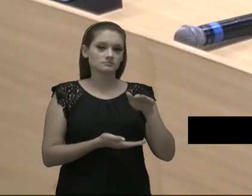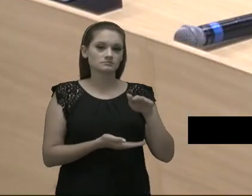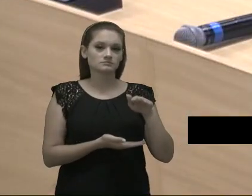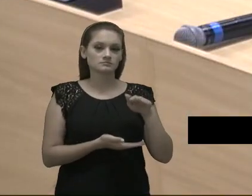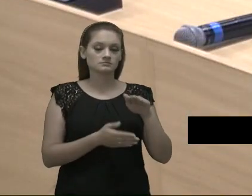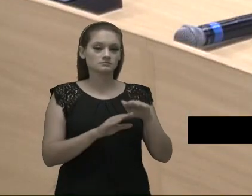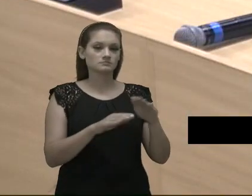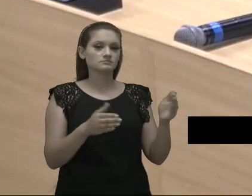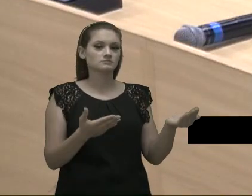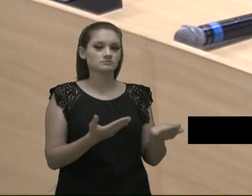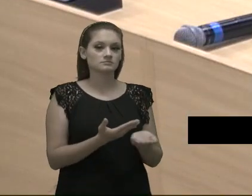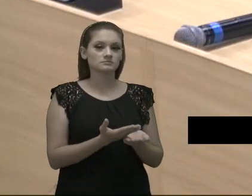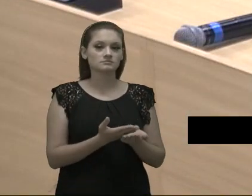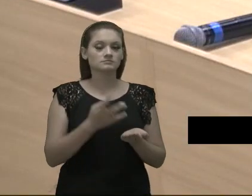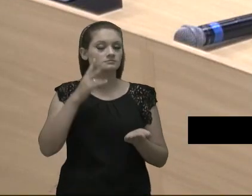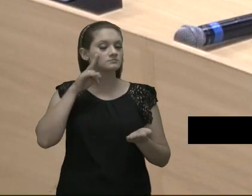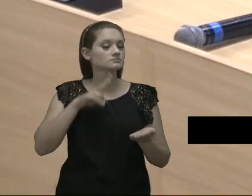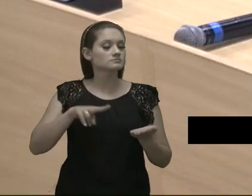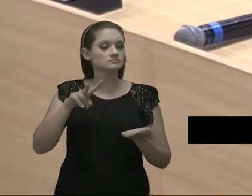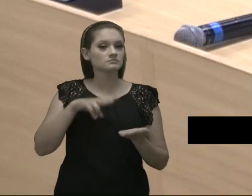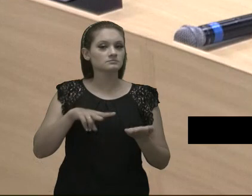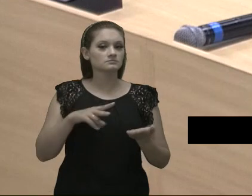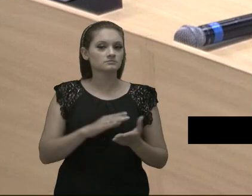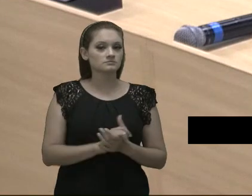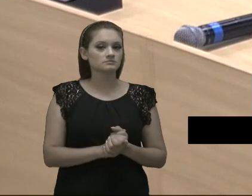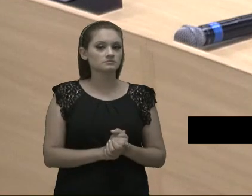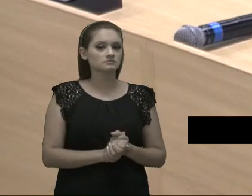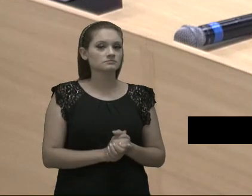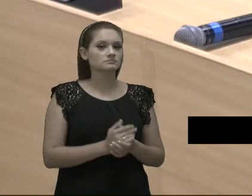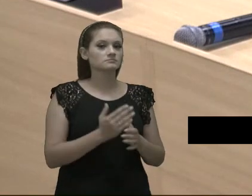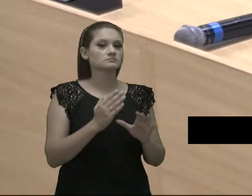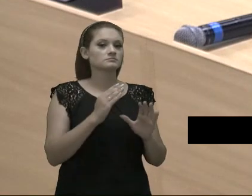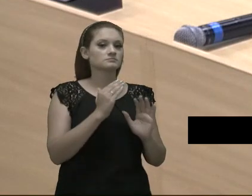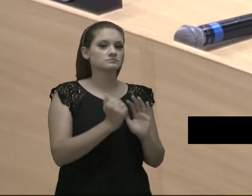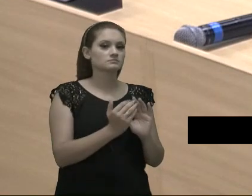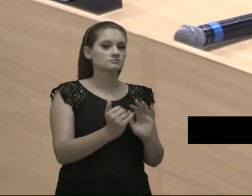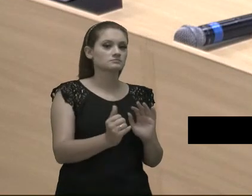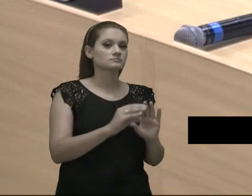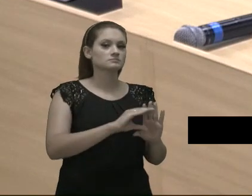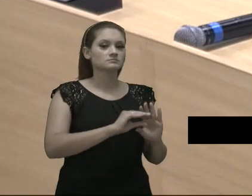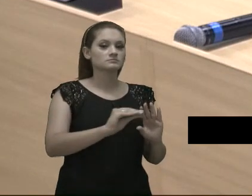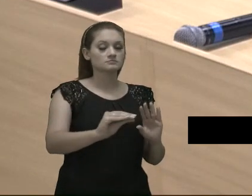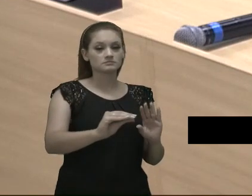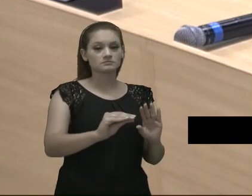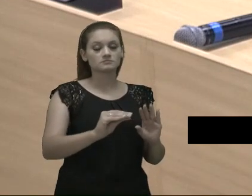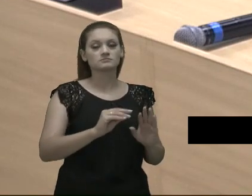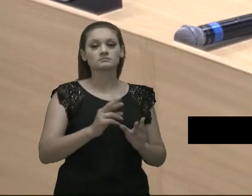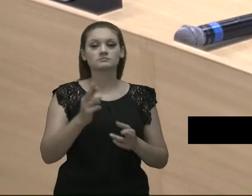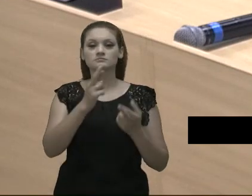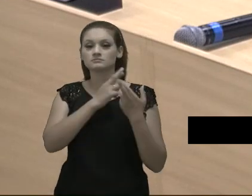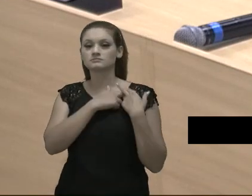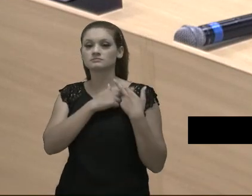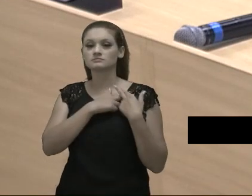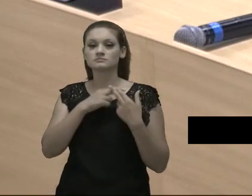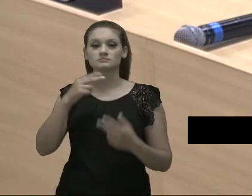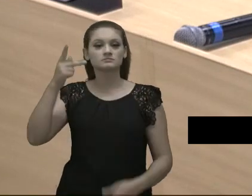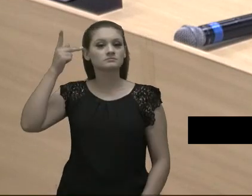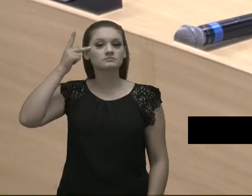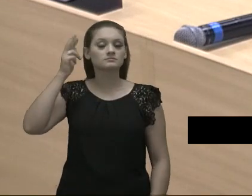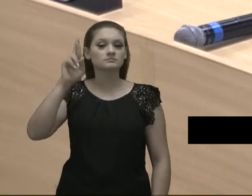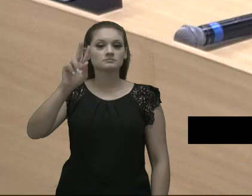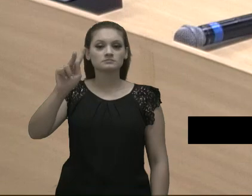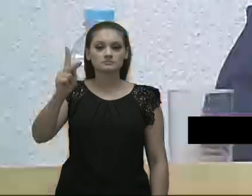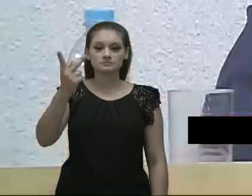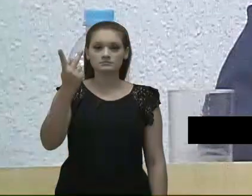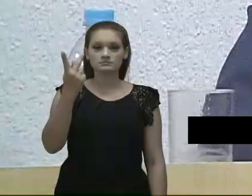entregaram, os fiscais me entregaram. Eu lacrei e entreguei para as pessoas responsáveis de São Paulo do RH.